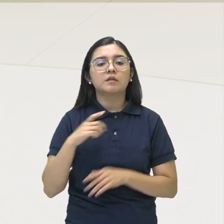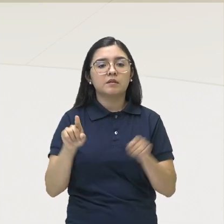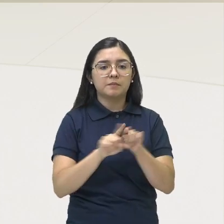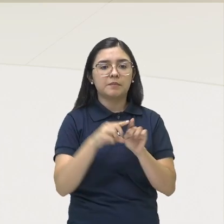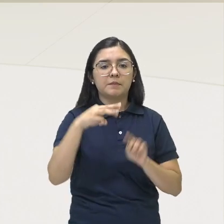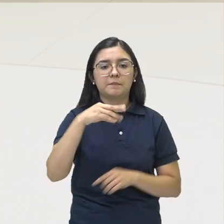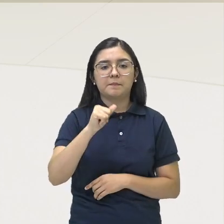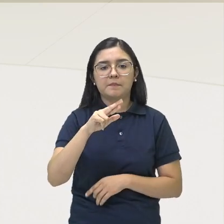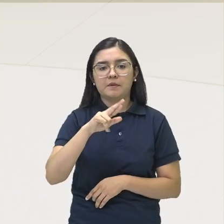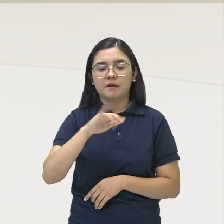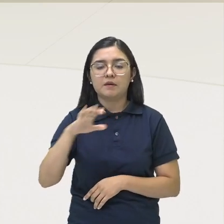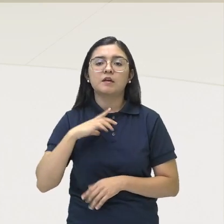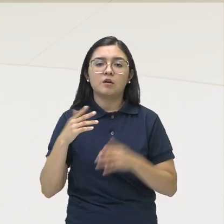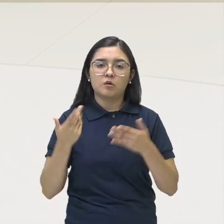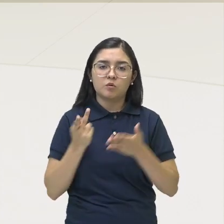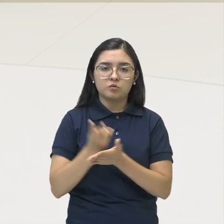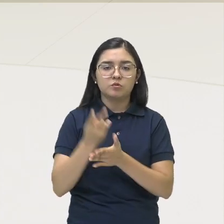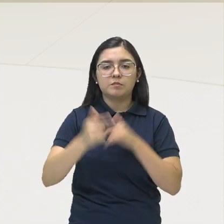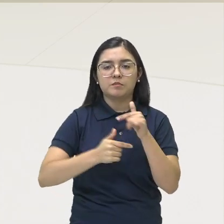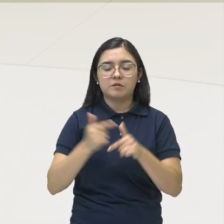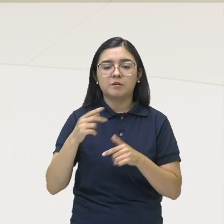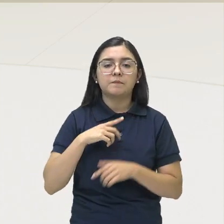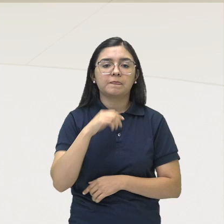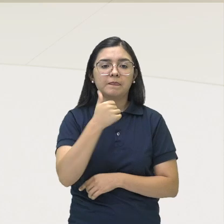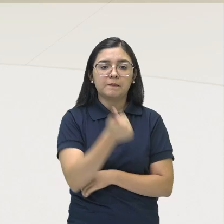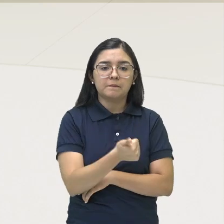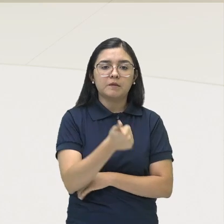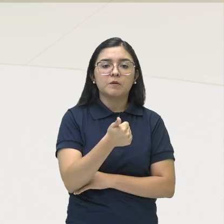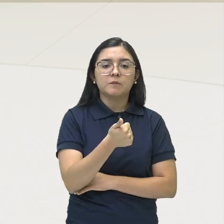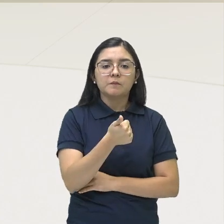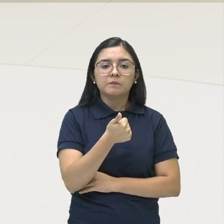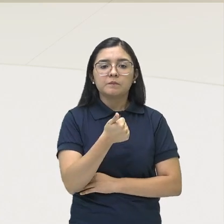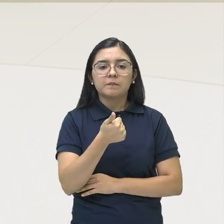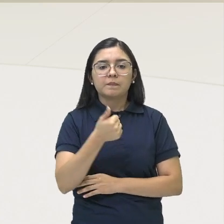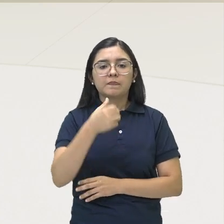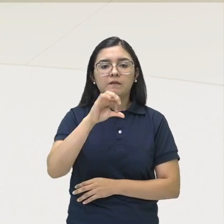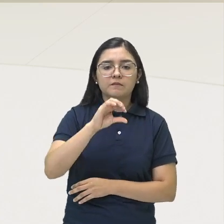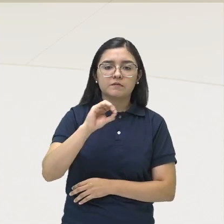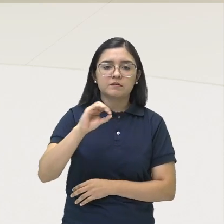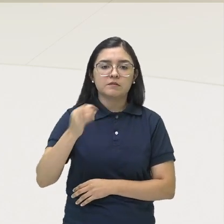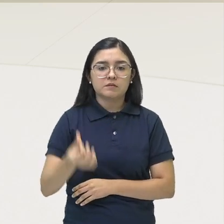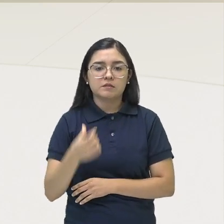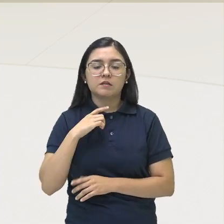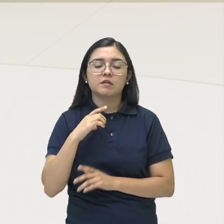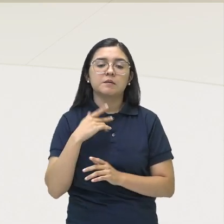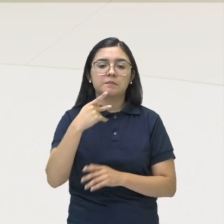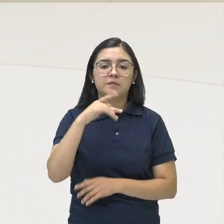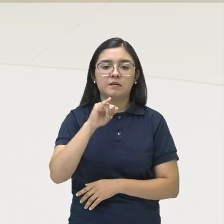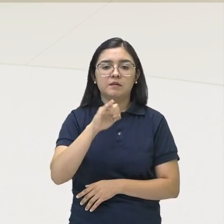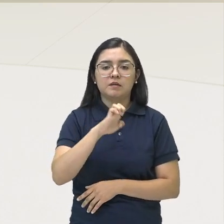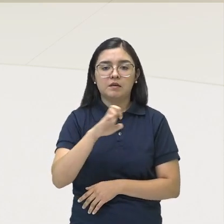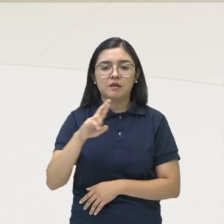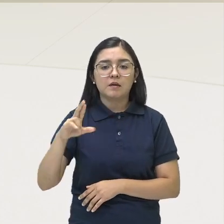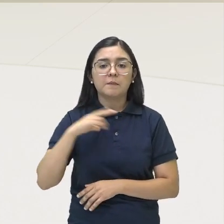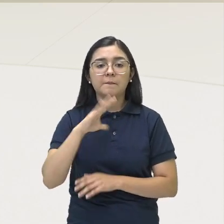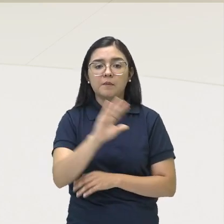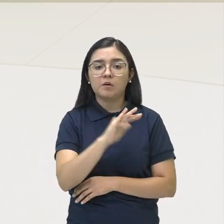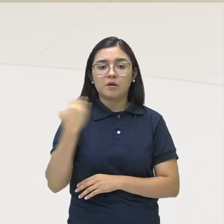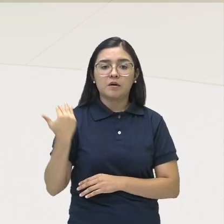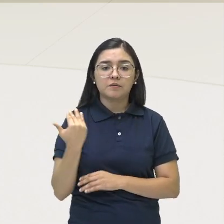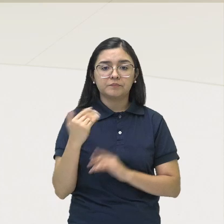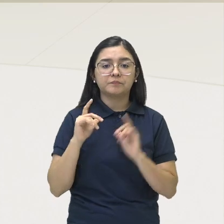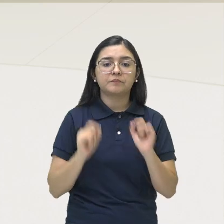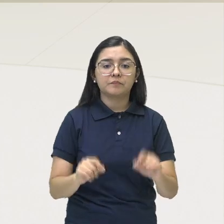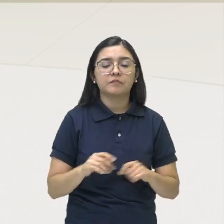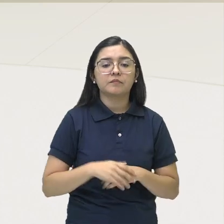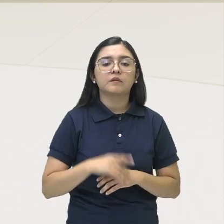né, naquela universidade. Em 1906, Pierre faleceu tragicamente, e aí a Marie,